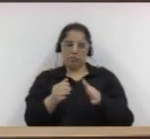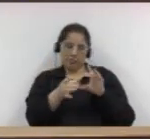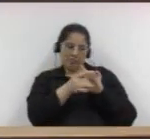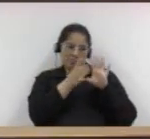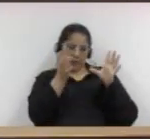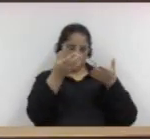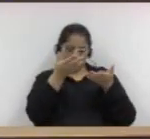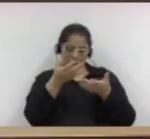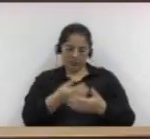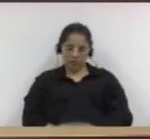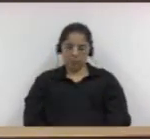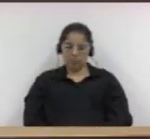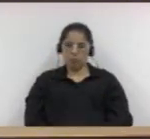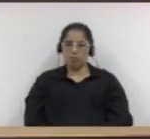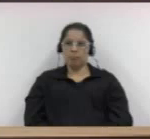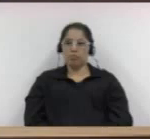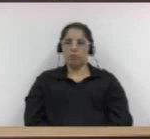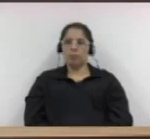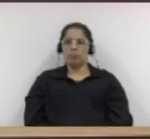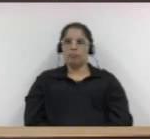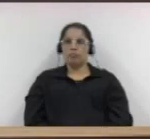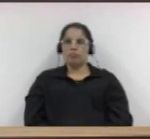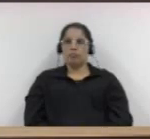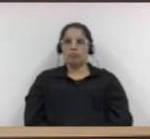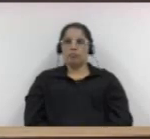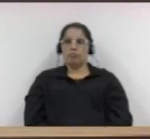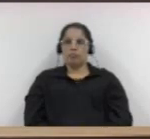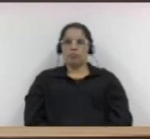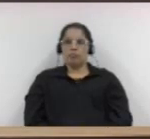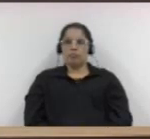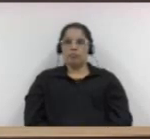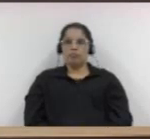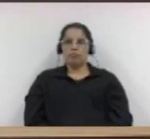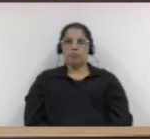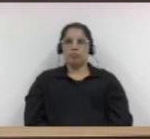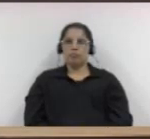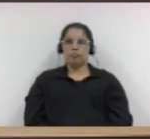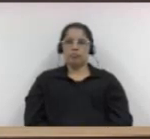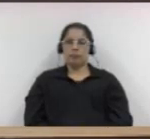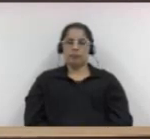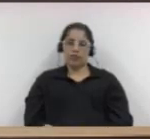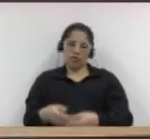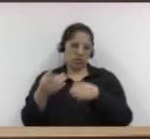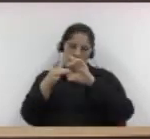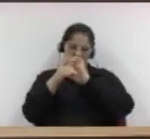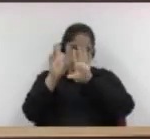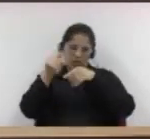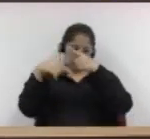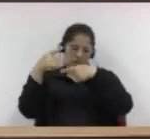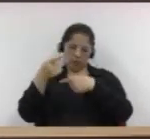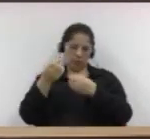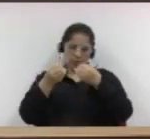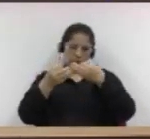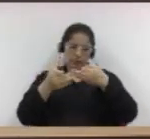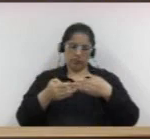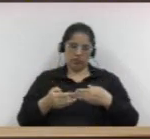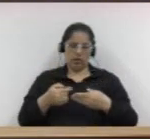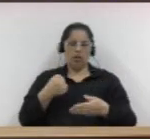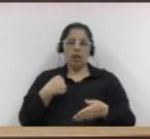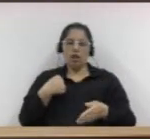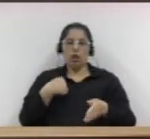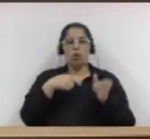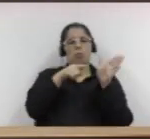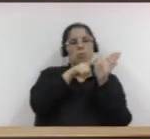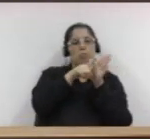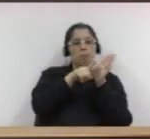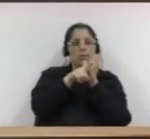vontade, pode falar. Depois eu me escrevo. Pode? Então, eu fiz um pequeno